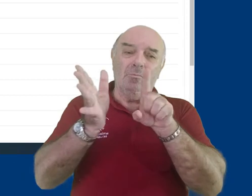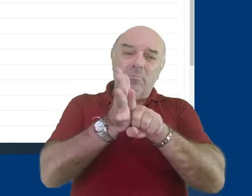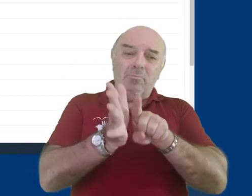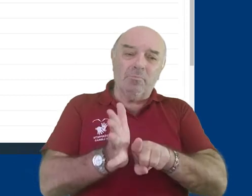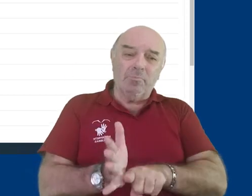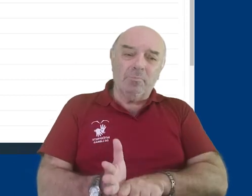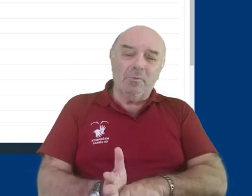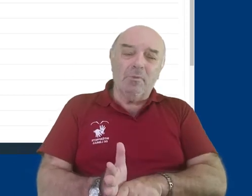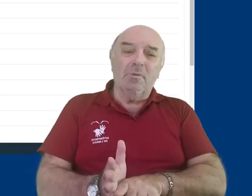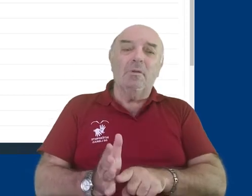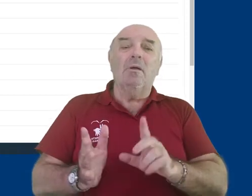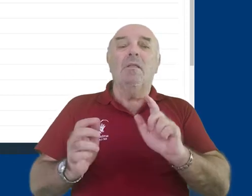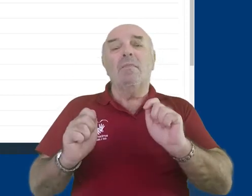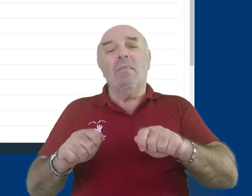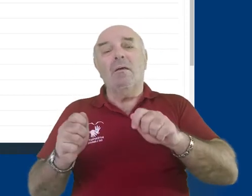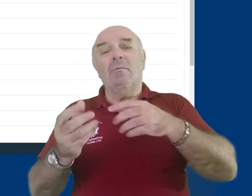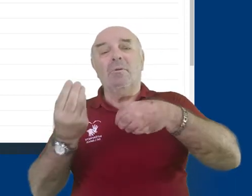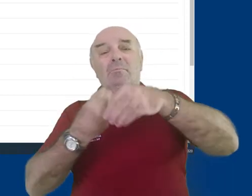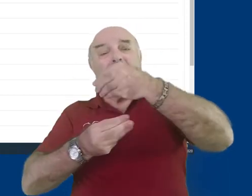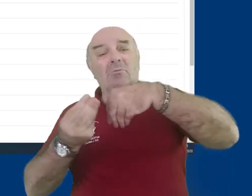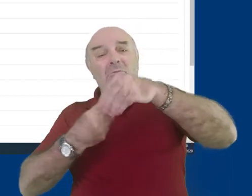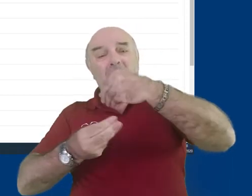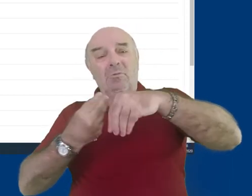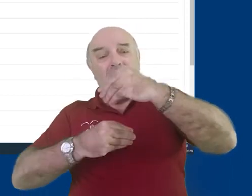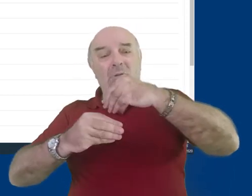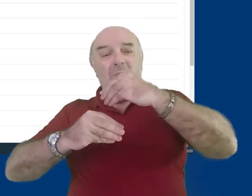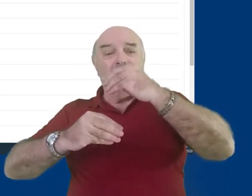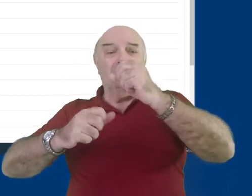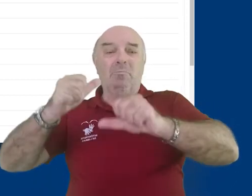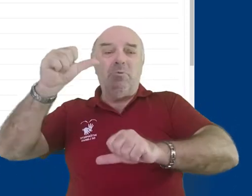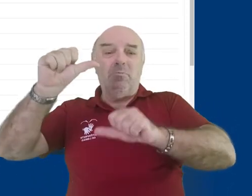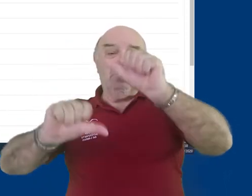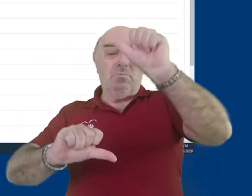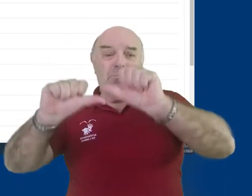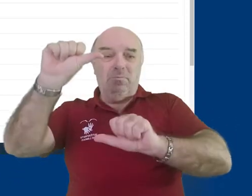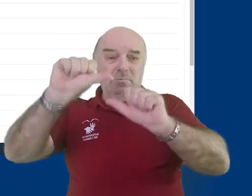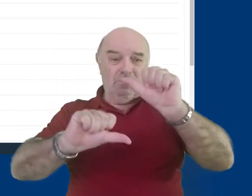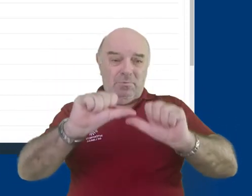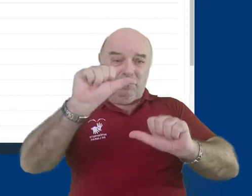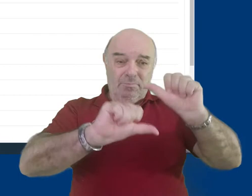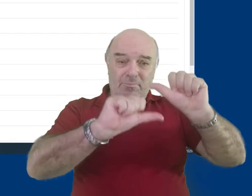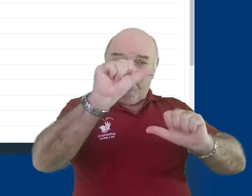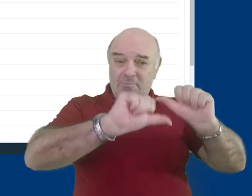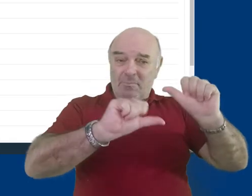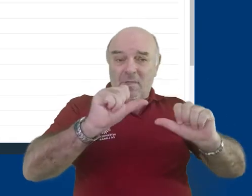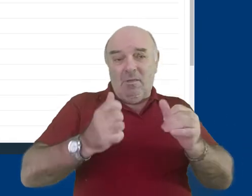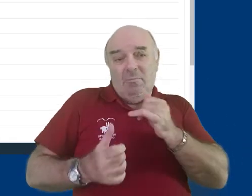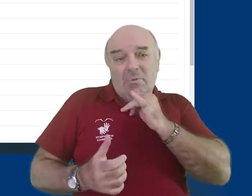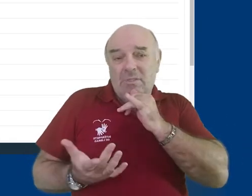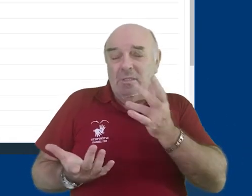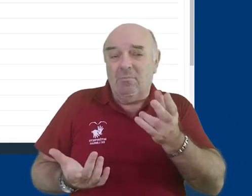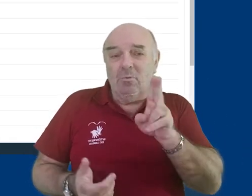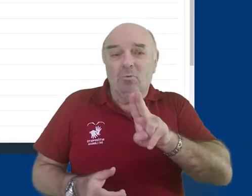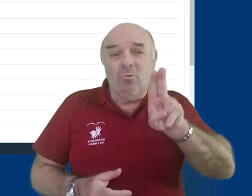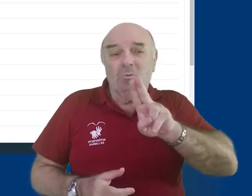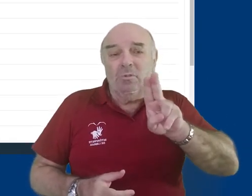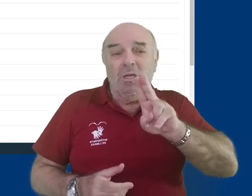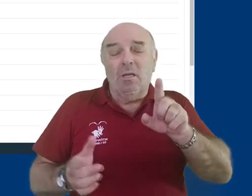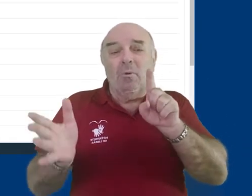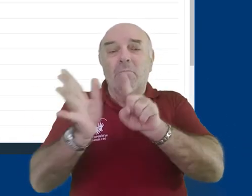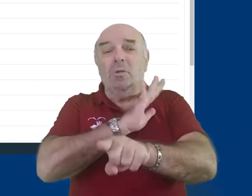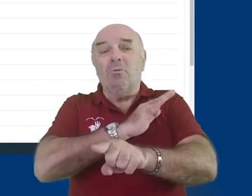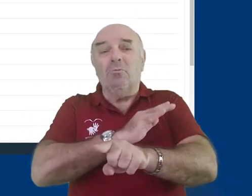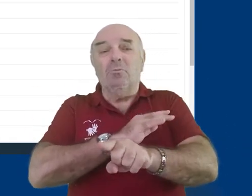questionário, ele pode, por exemplo, misturar as respostas. Como exemplo, eu posso usar uma questão de